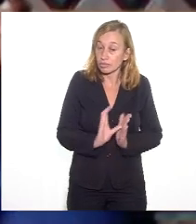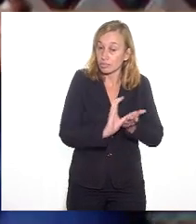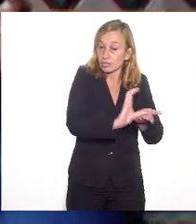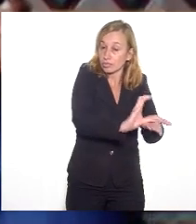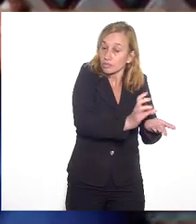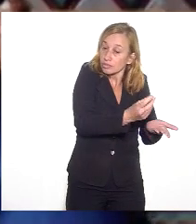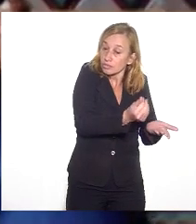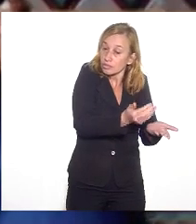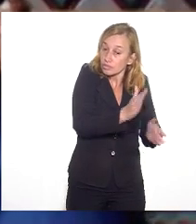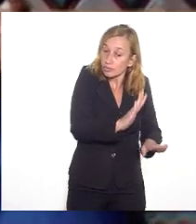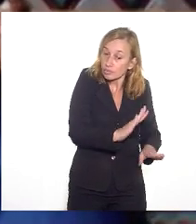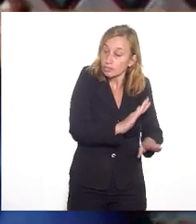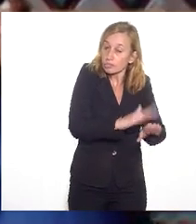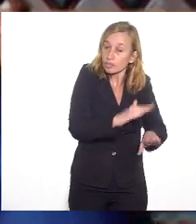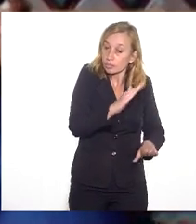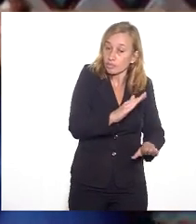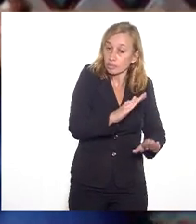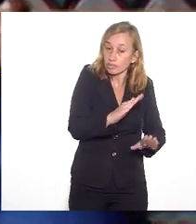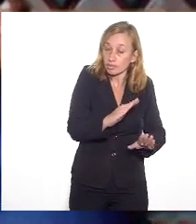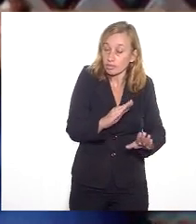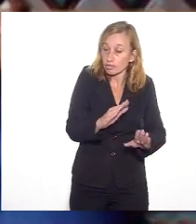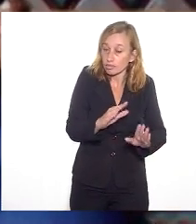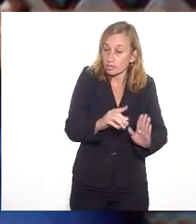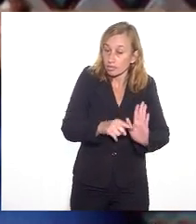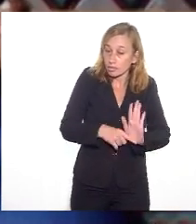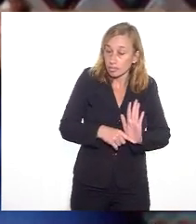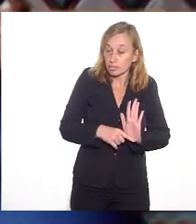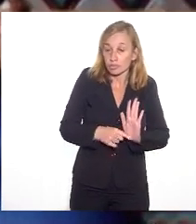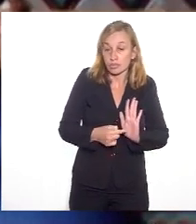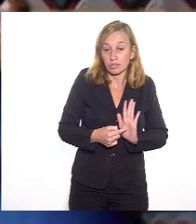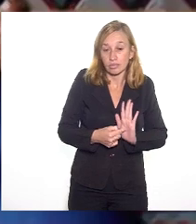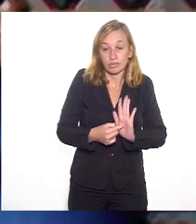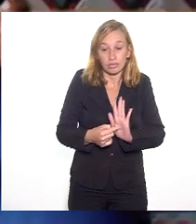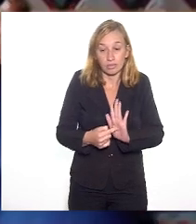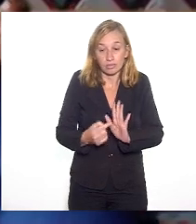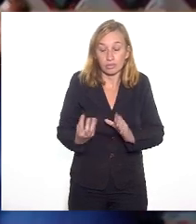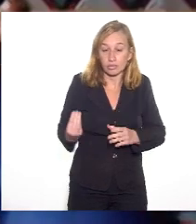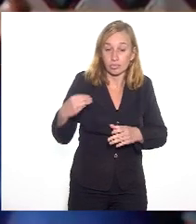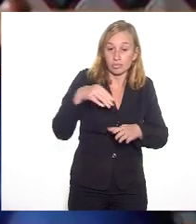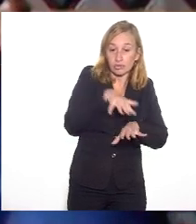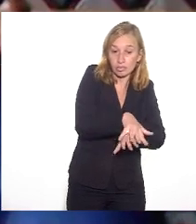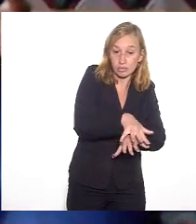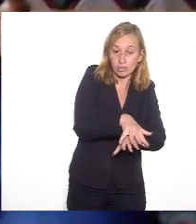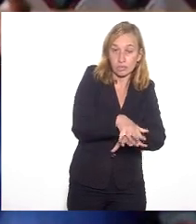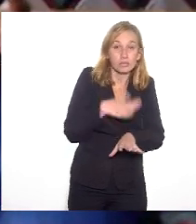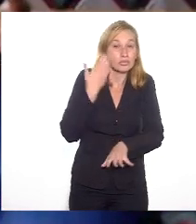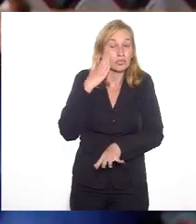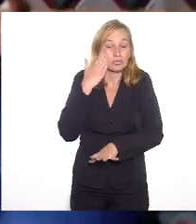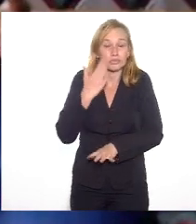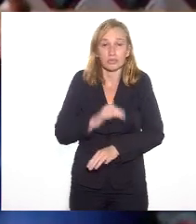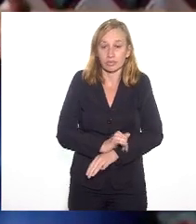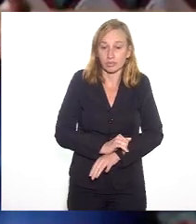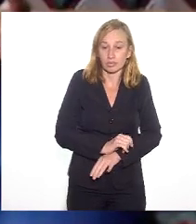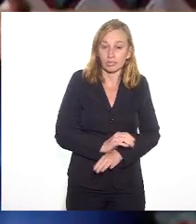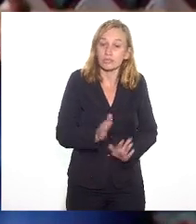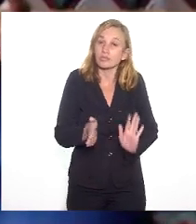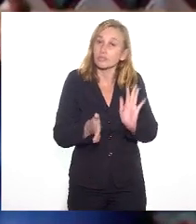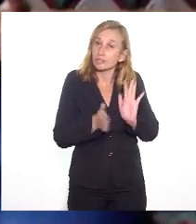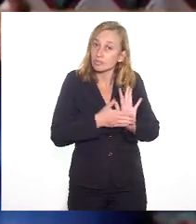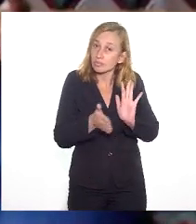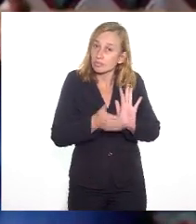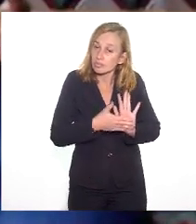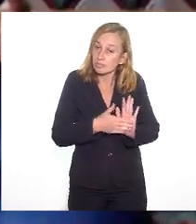mais participativo e mais inclusivo, garantindo a ampliação do entendimento dessa proposta